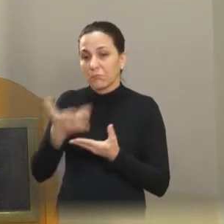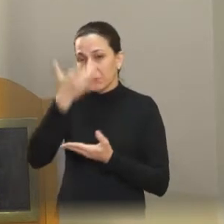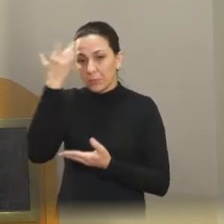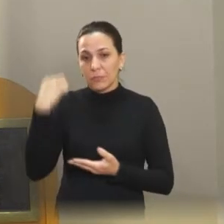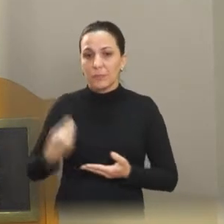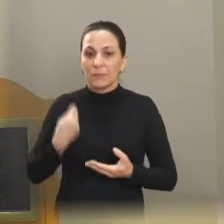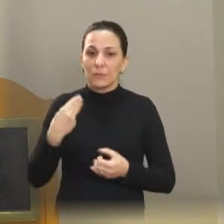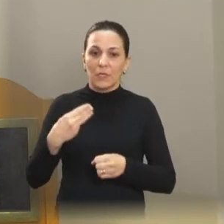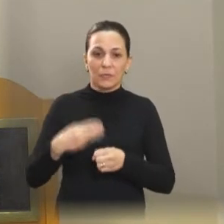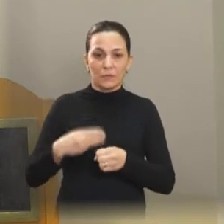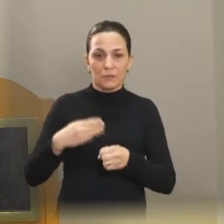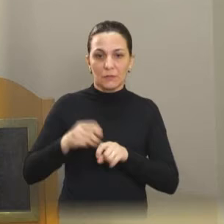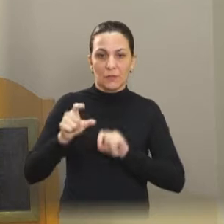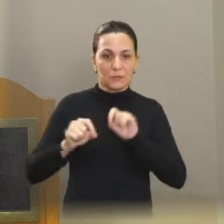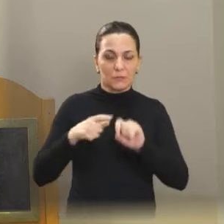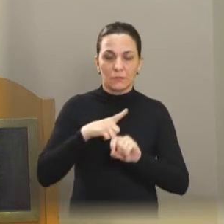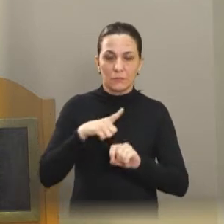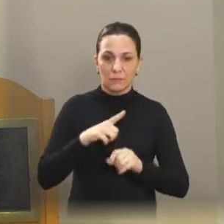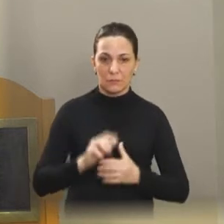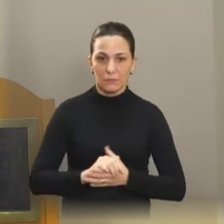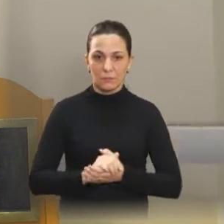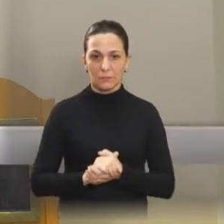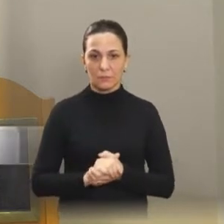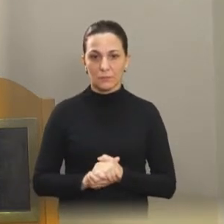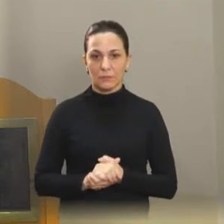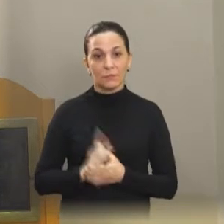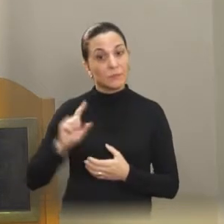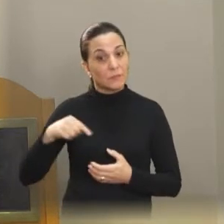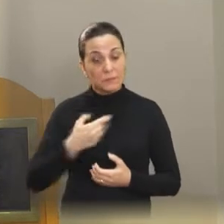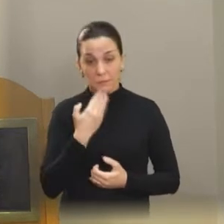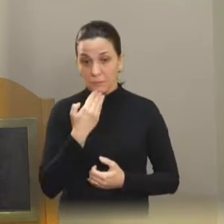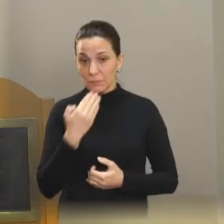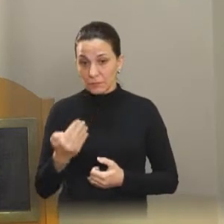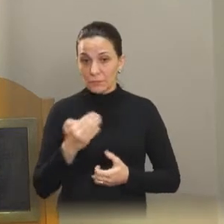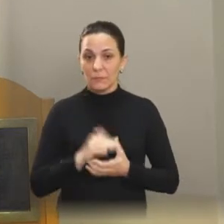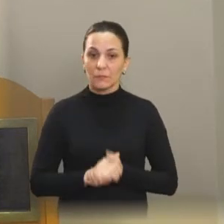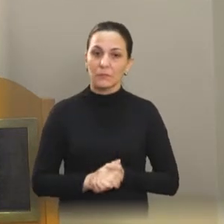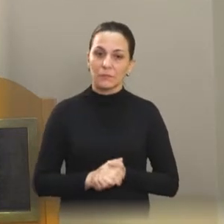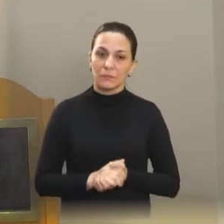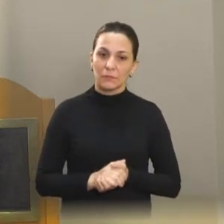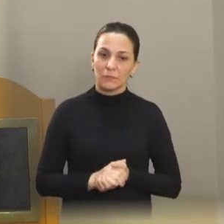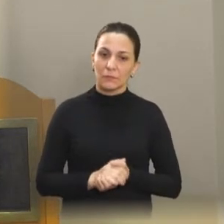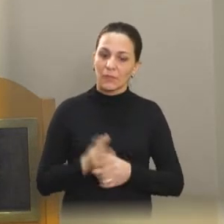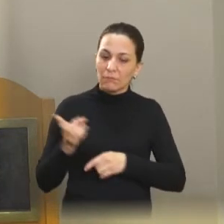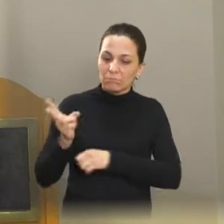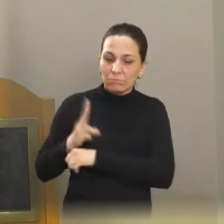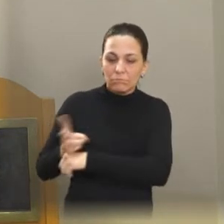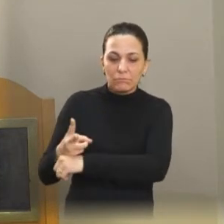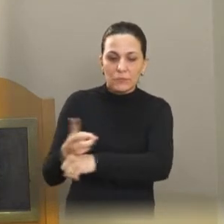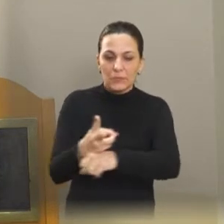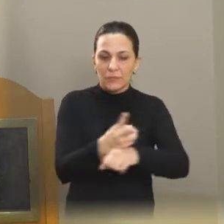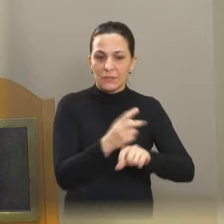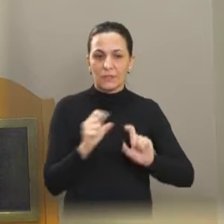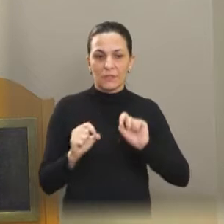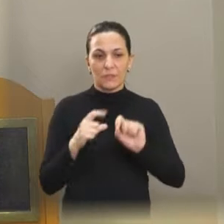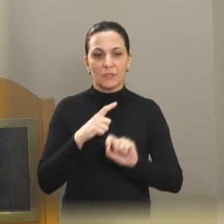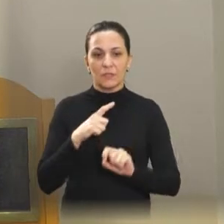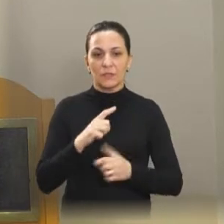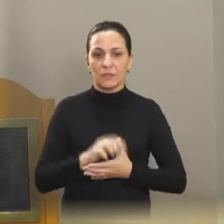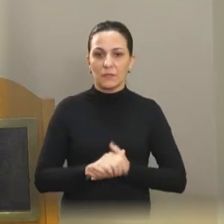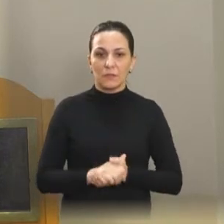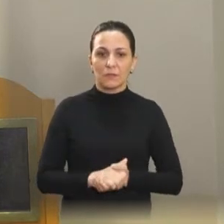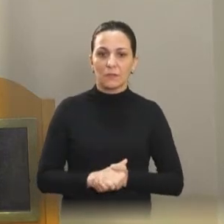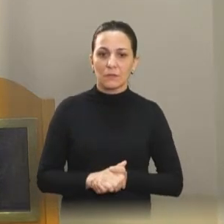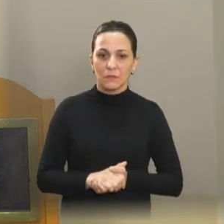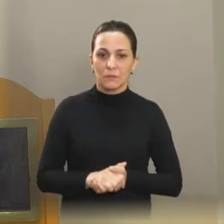município e a gente pede também é a zeladoria né gente o zeladoria da cidade